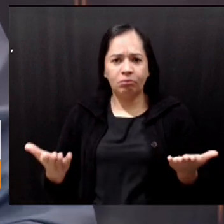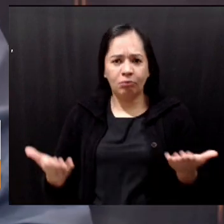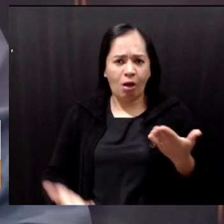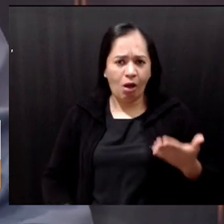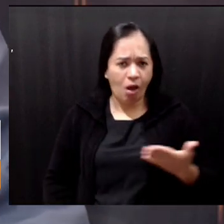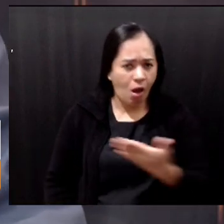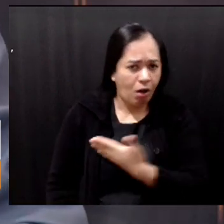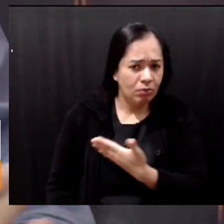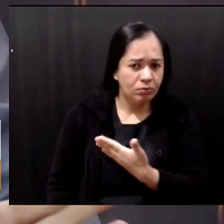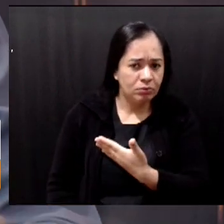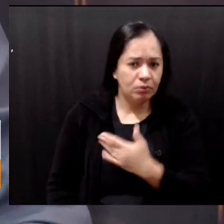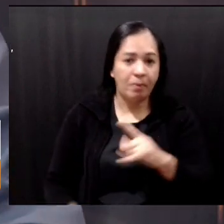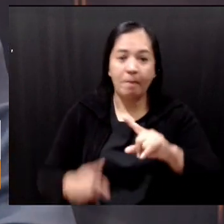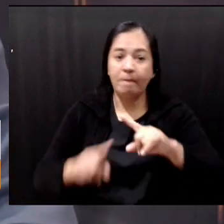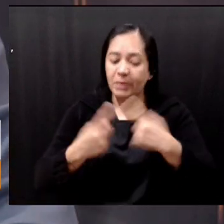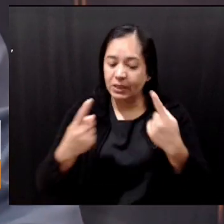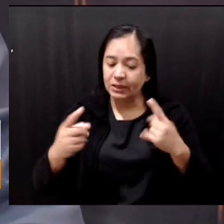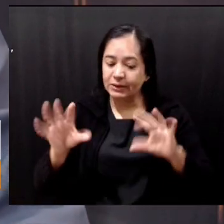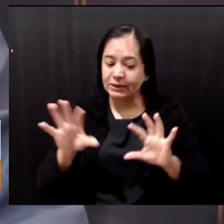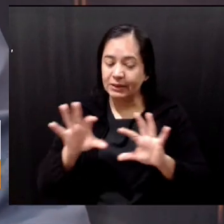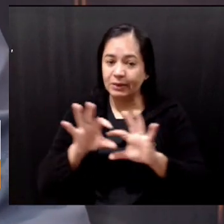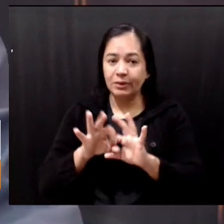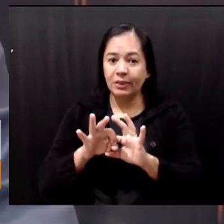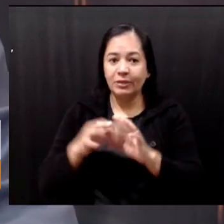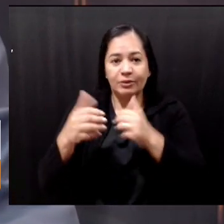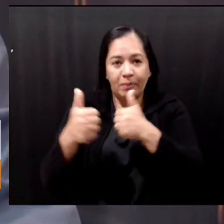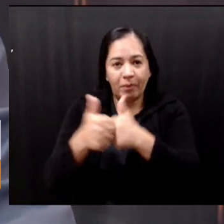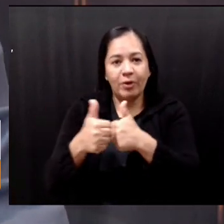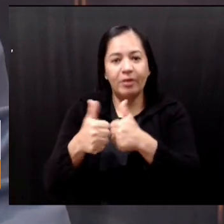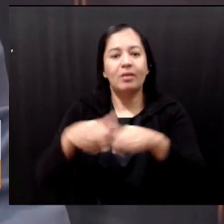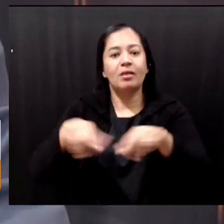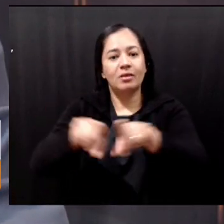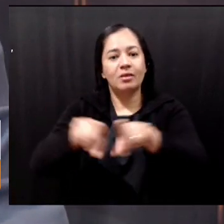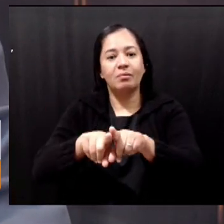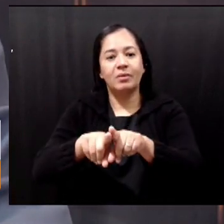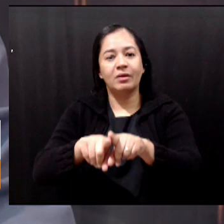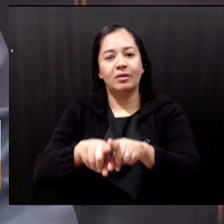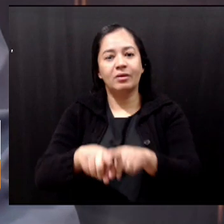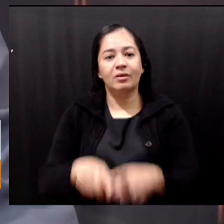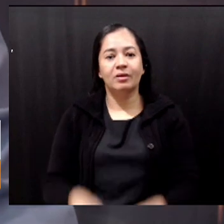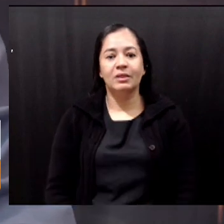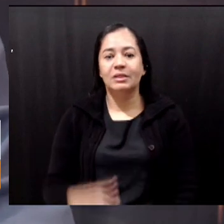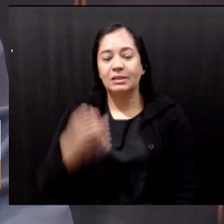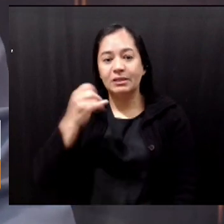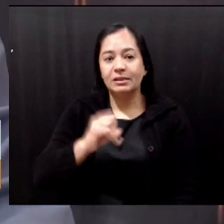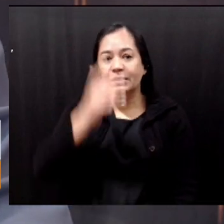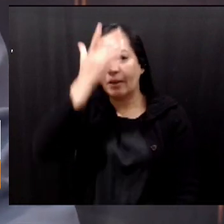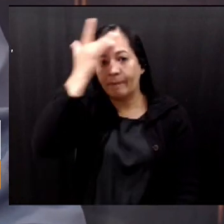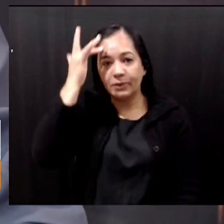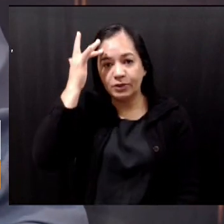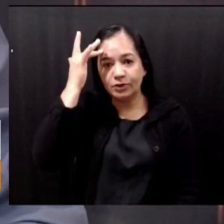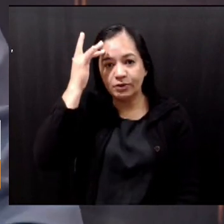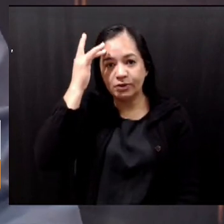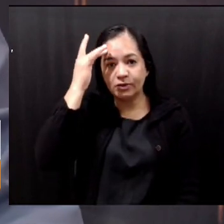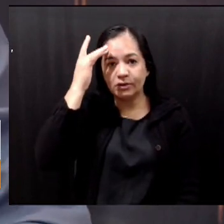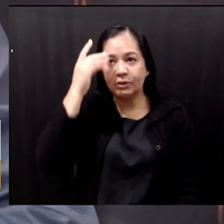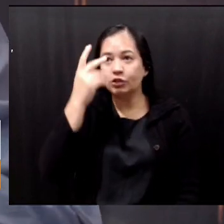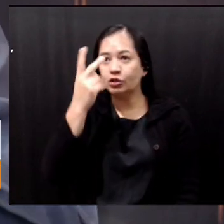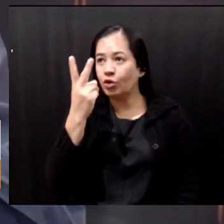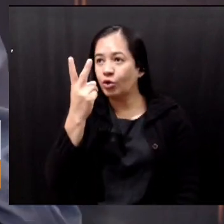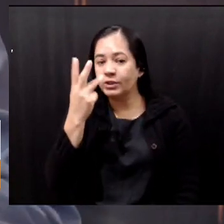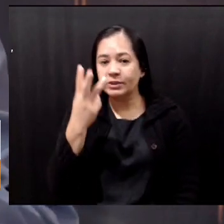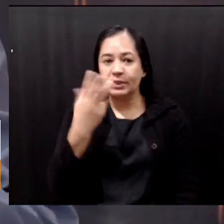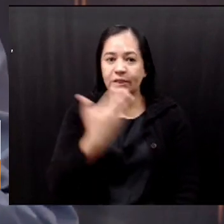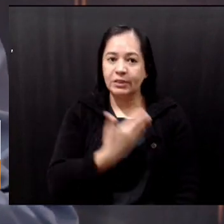laços próximos, eu acredito que realmente, se a pessoa tiver, assim, 2, 3 amigos realmente próximos